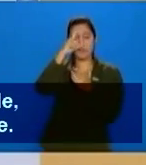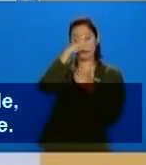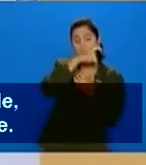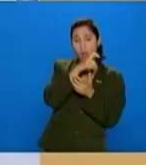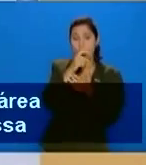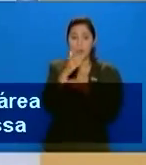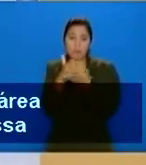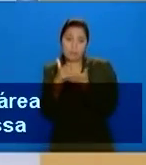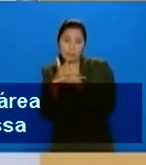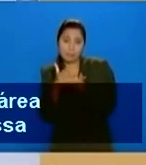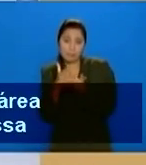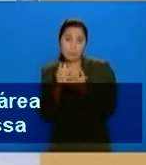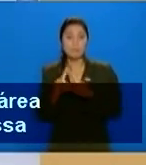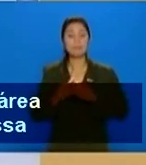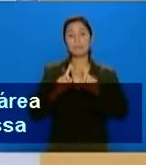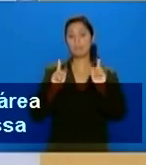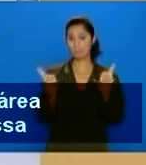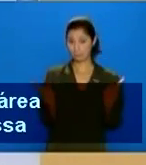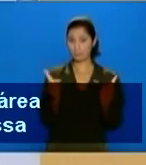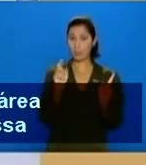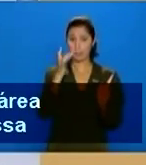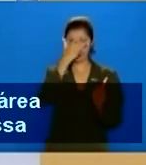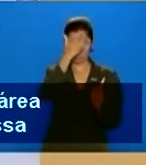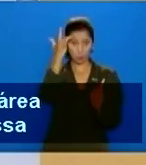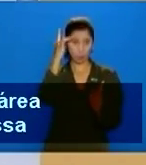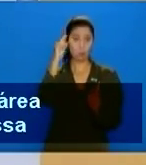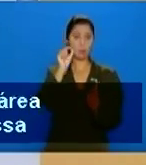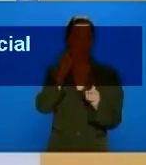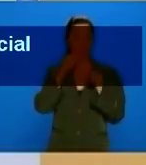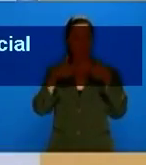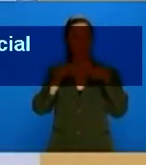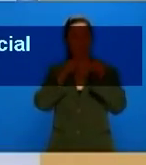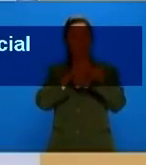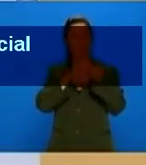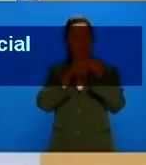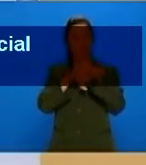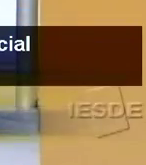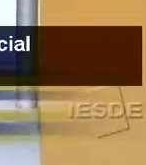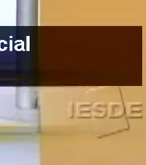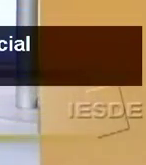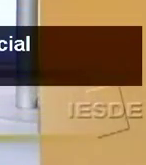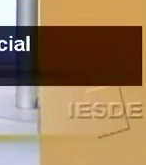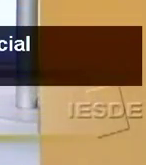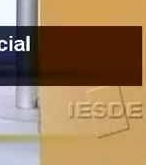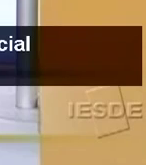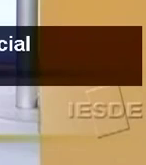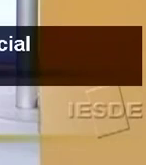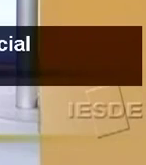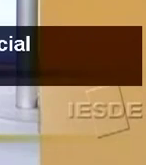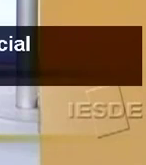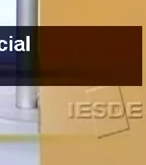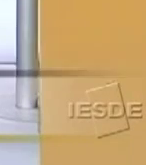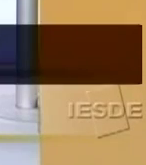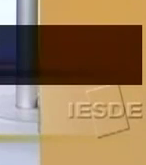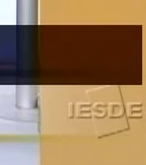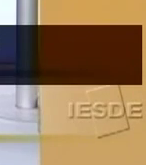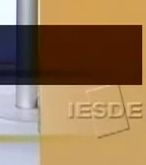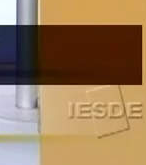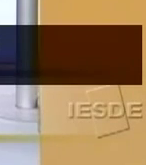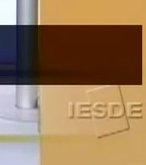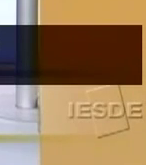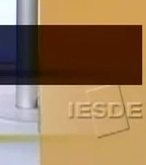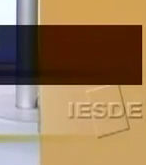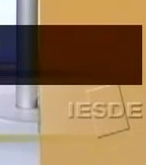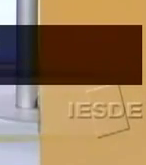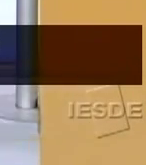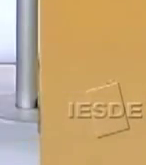funciona parcialmente. Porém, para as pessoas da área de educação, o que interessa, o nosso enfoque, é o potencial que esse aluno vai ter. Então, o